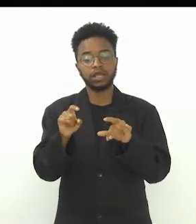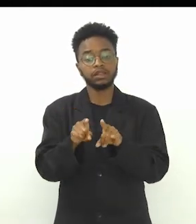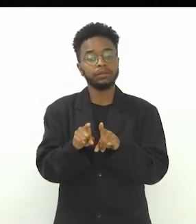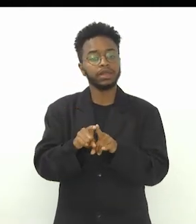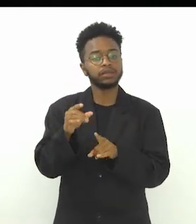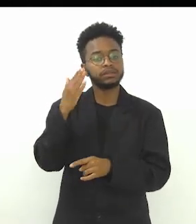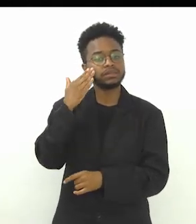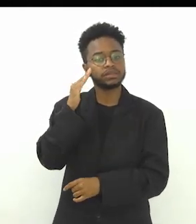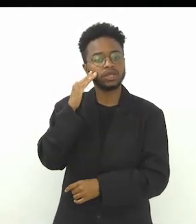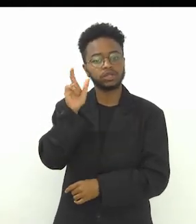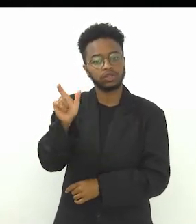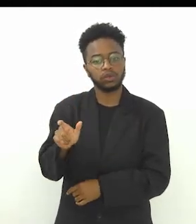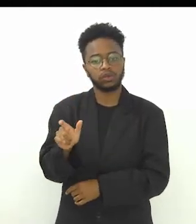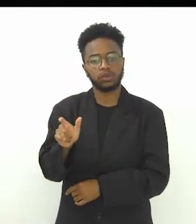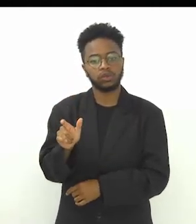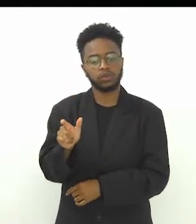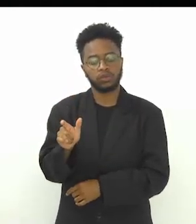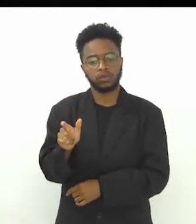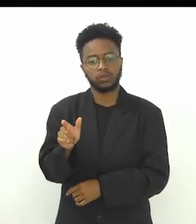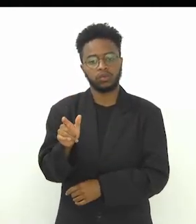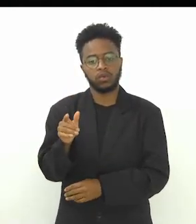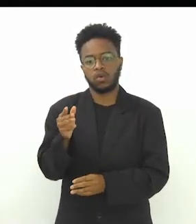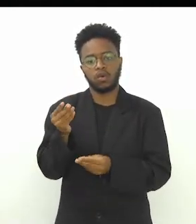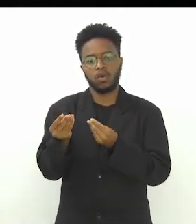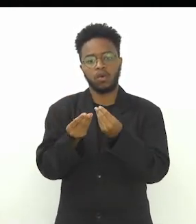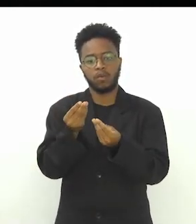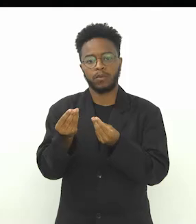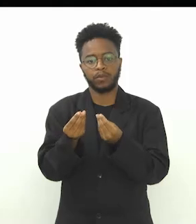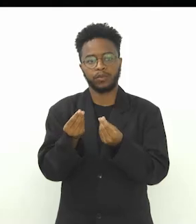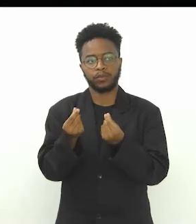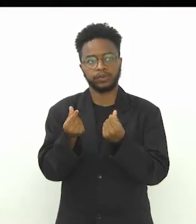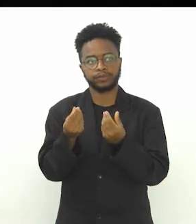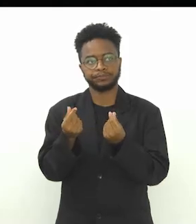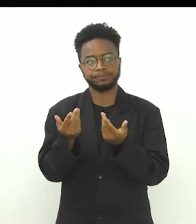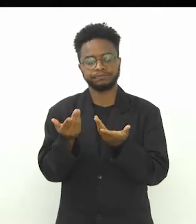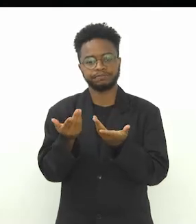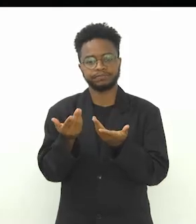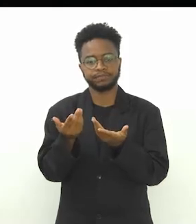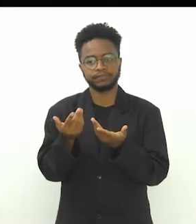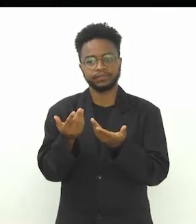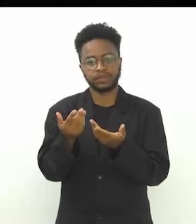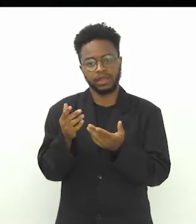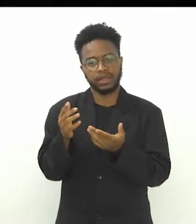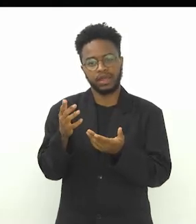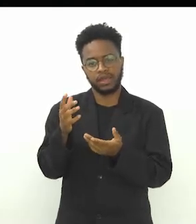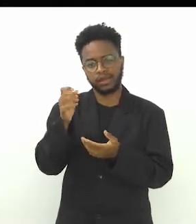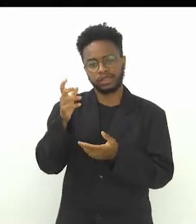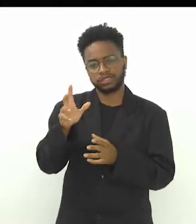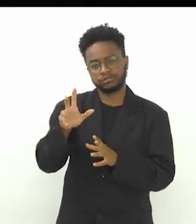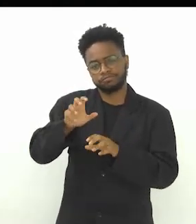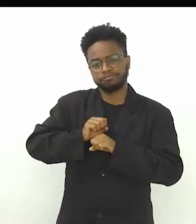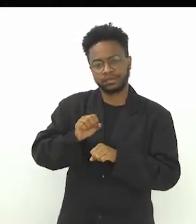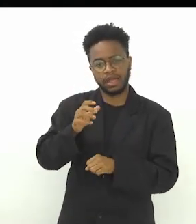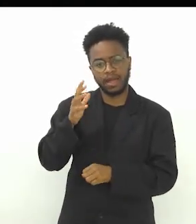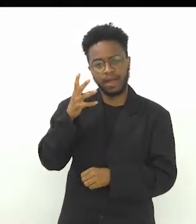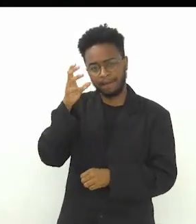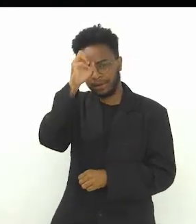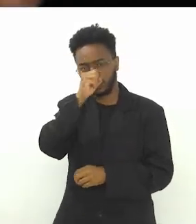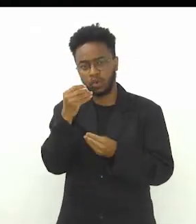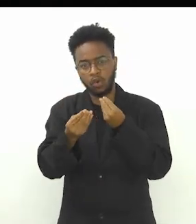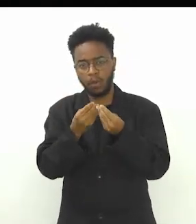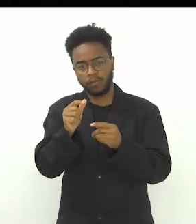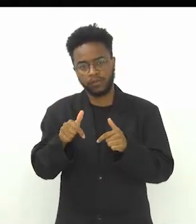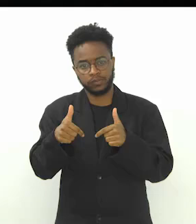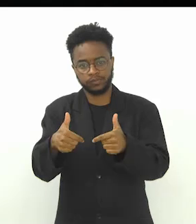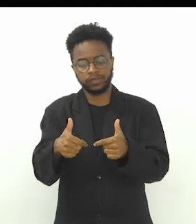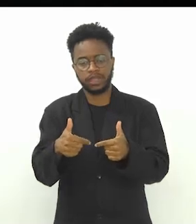realmente ele entendeu essa... como usar... Pegou no peso certo,